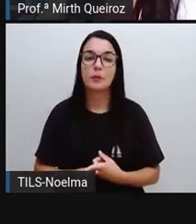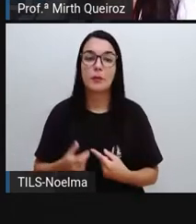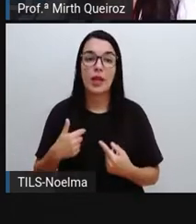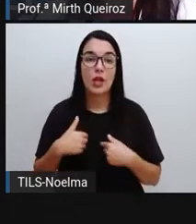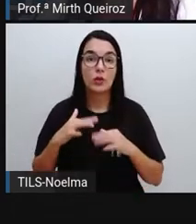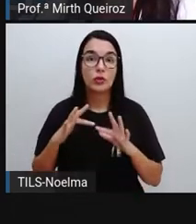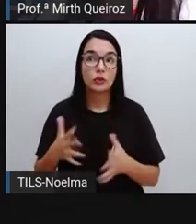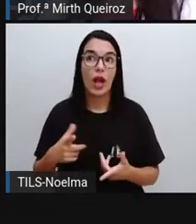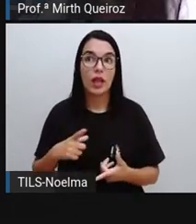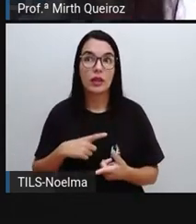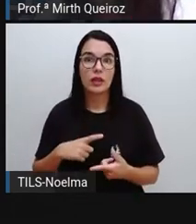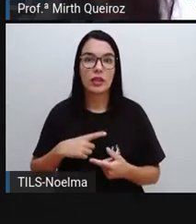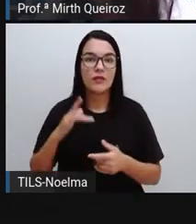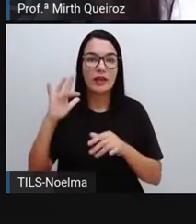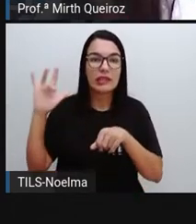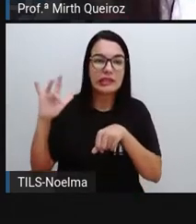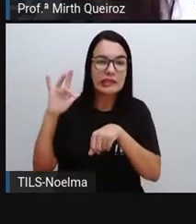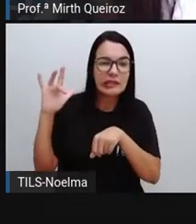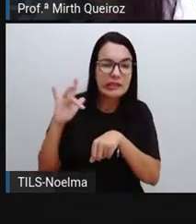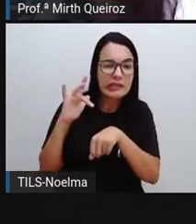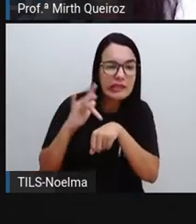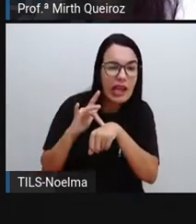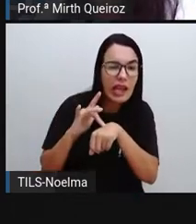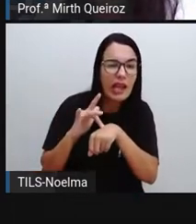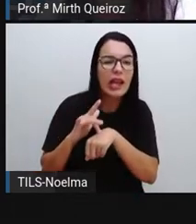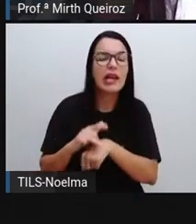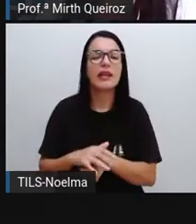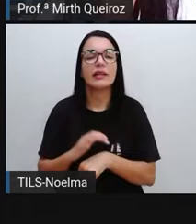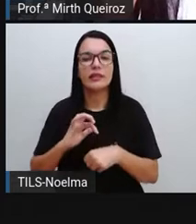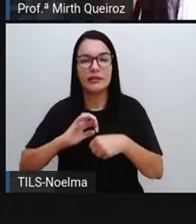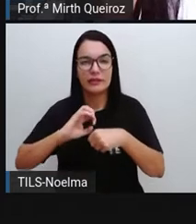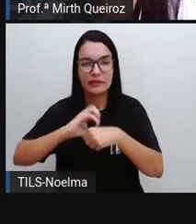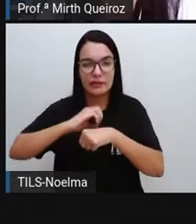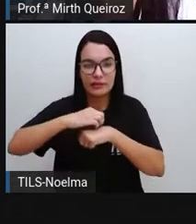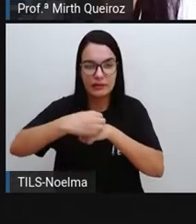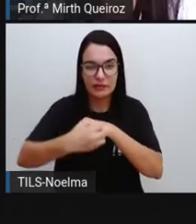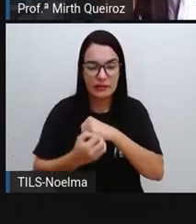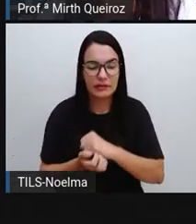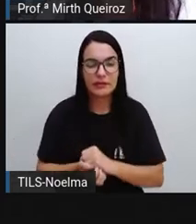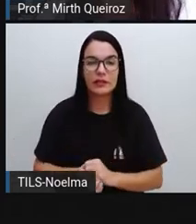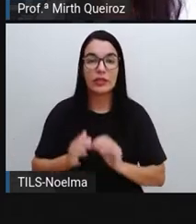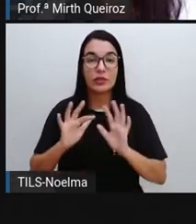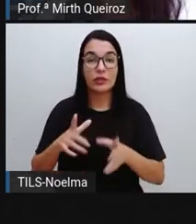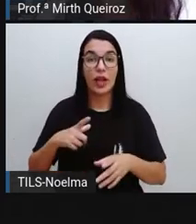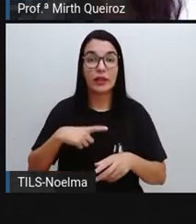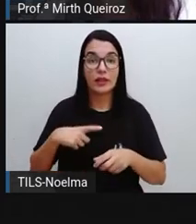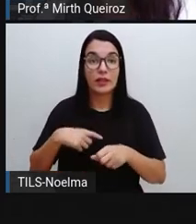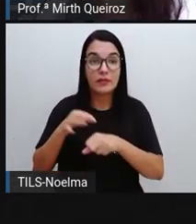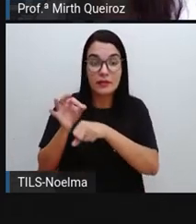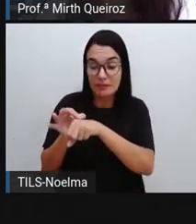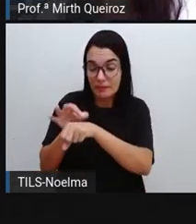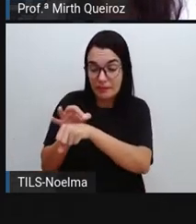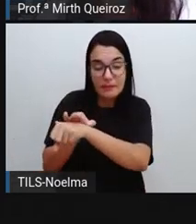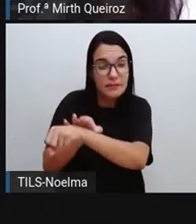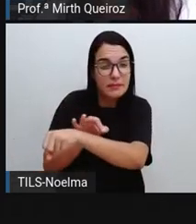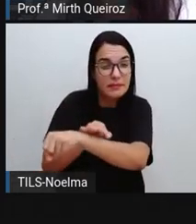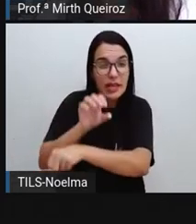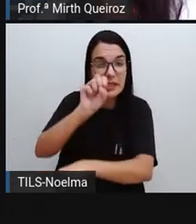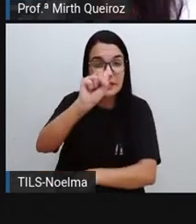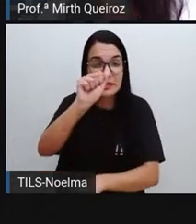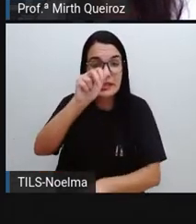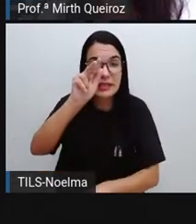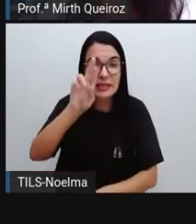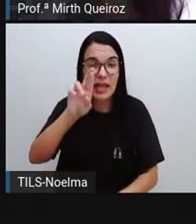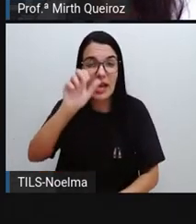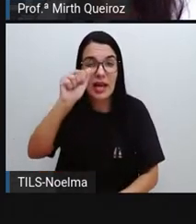Eu já tive dengue, que é causado por vírus também. Eu já tive sarampo. O sarampo também é um tipo de